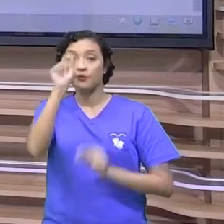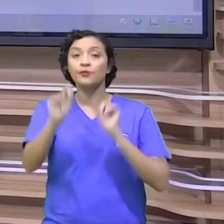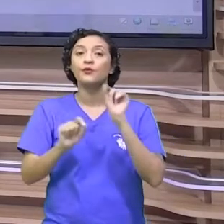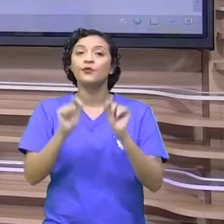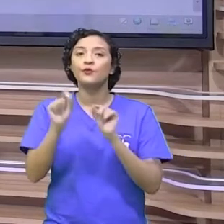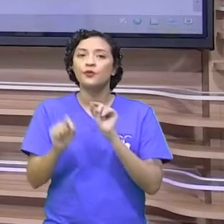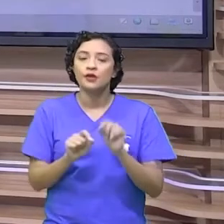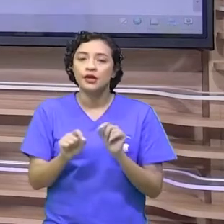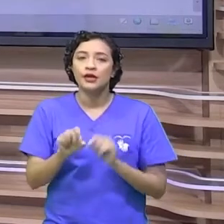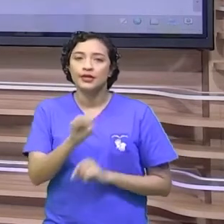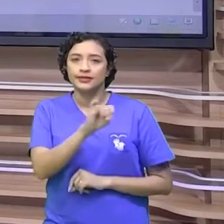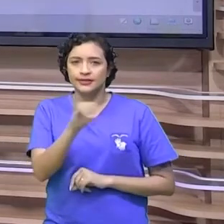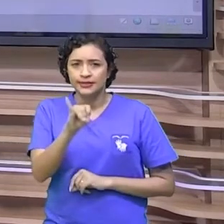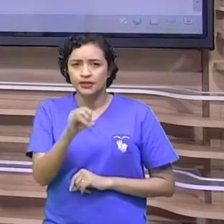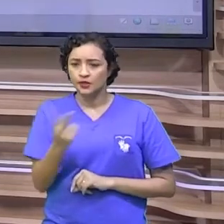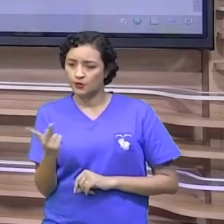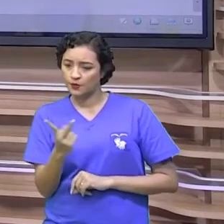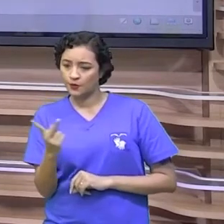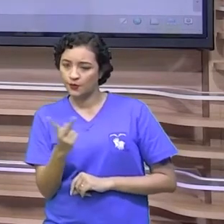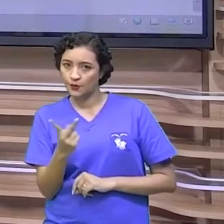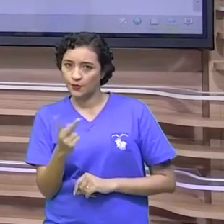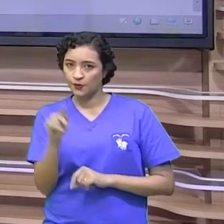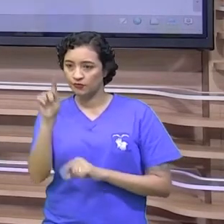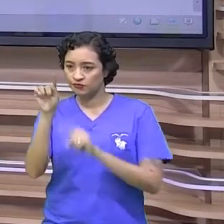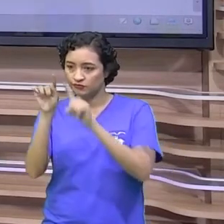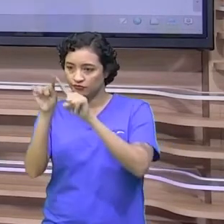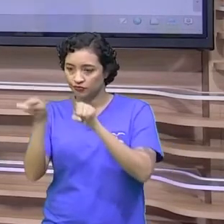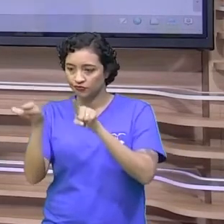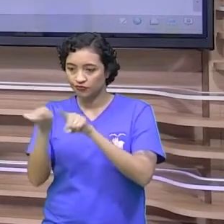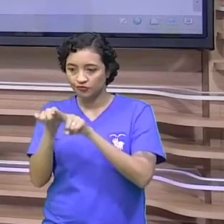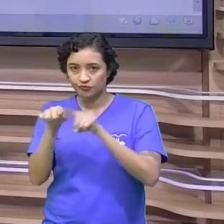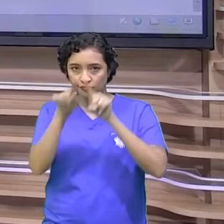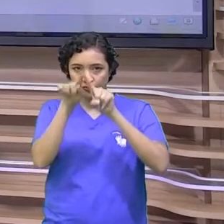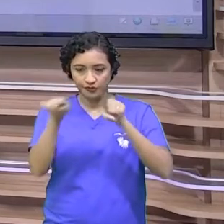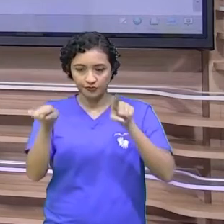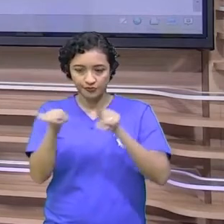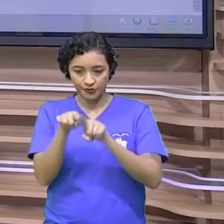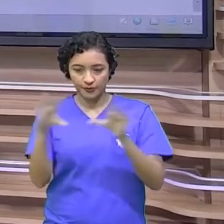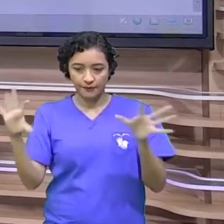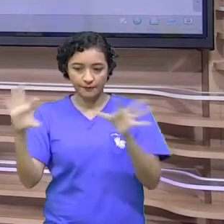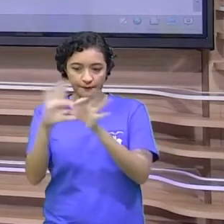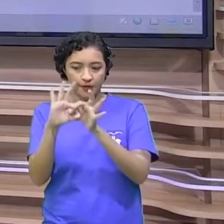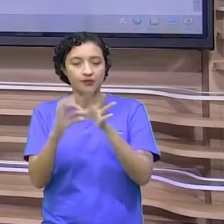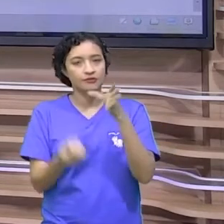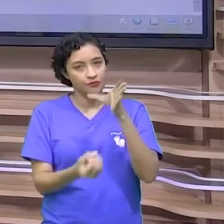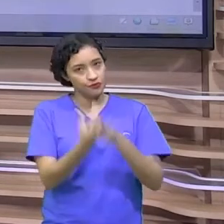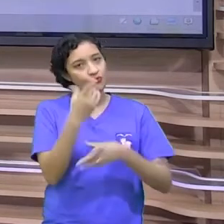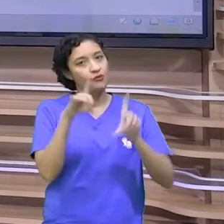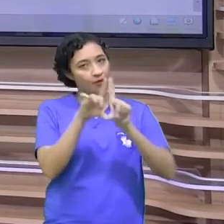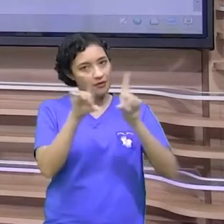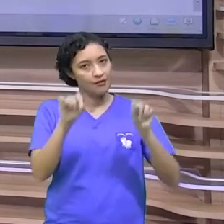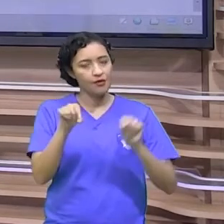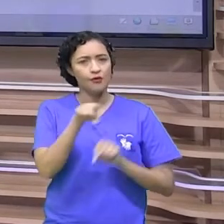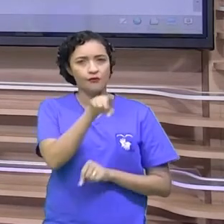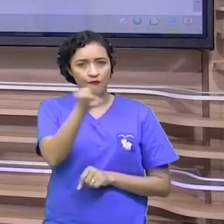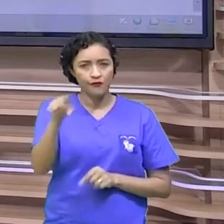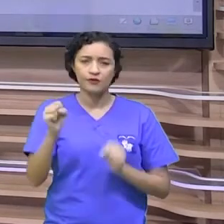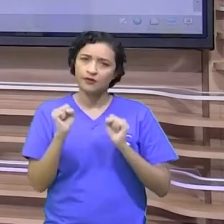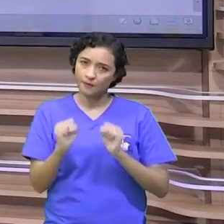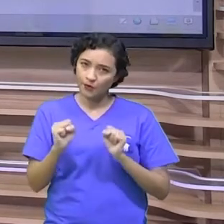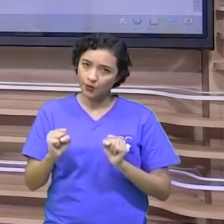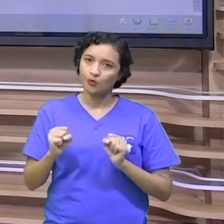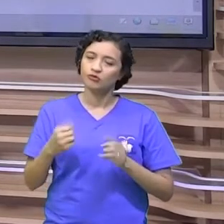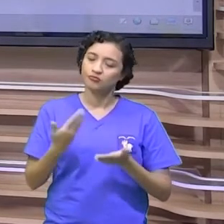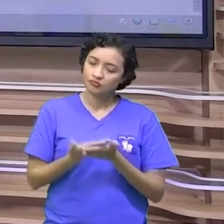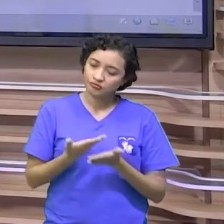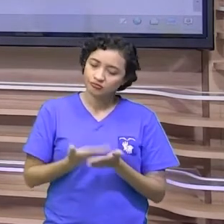nós usamos os dois triângulos, conseguimos achar as medidas do retângulo e conseguimos calcular o perímetro. Isso é um processo que você pode realizar,